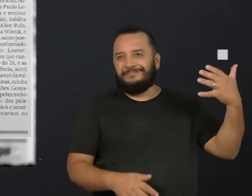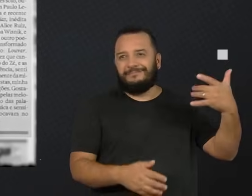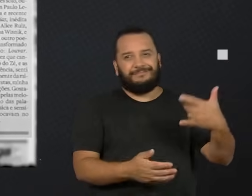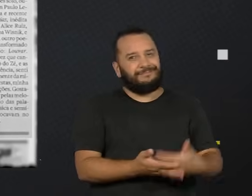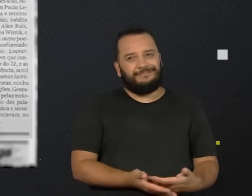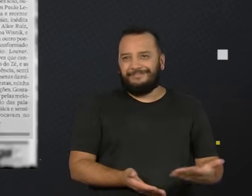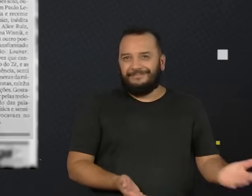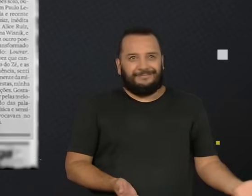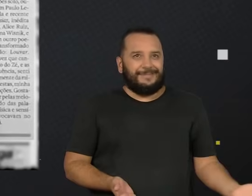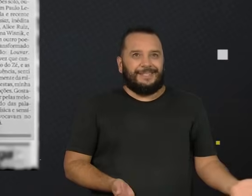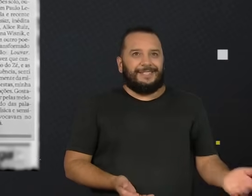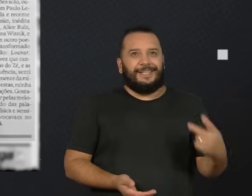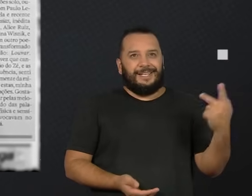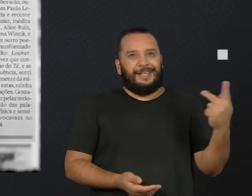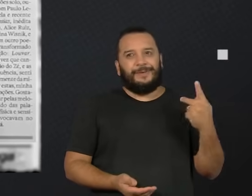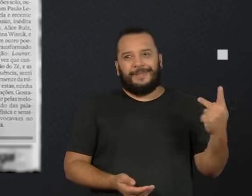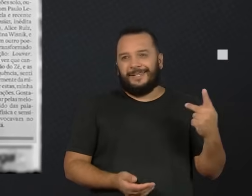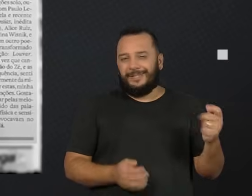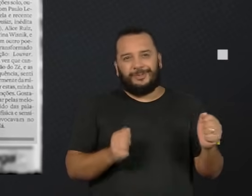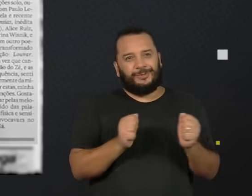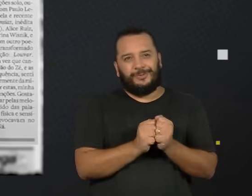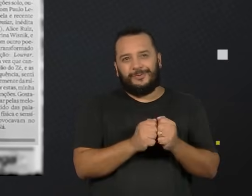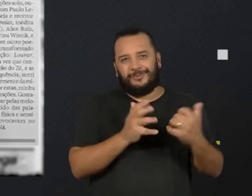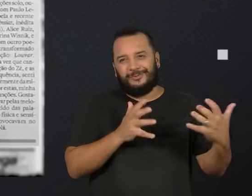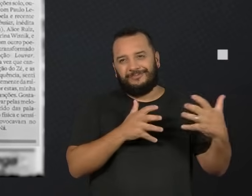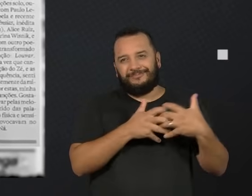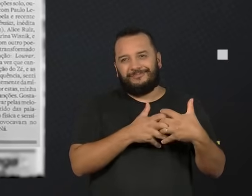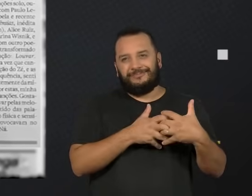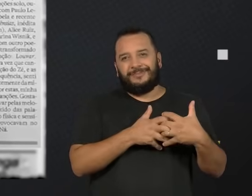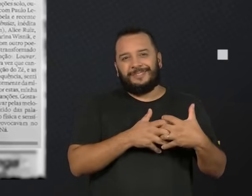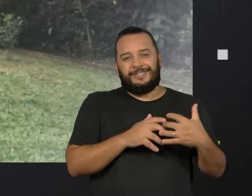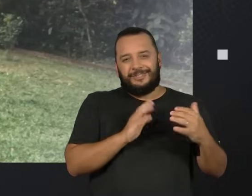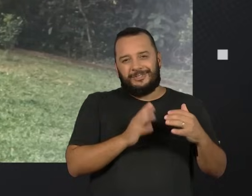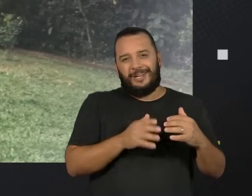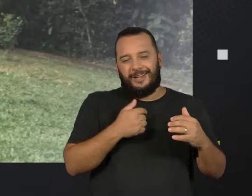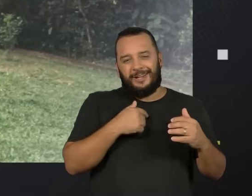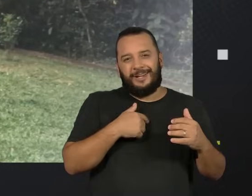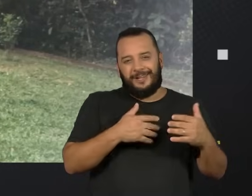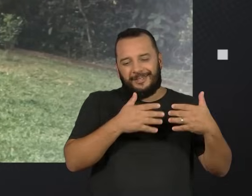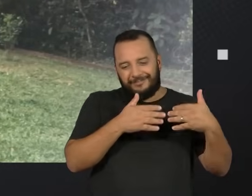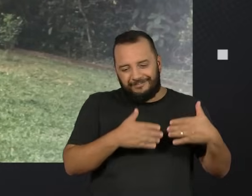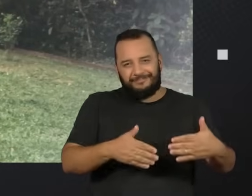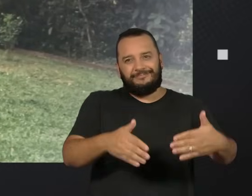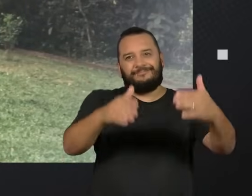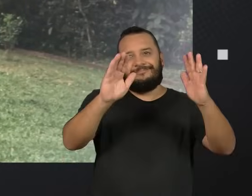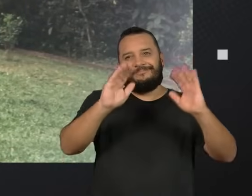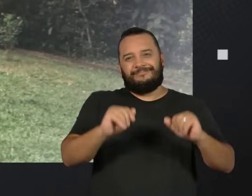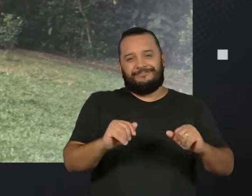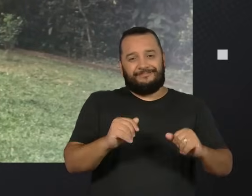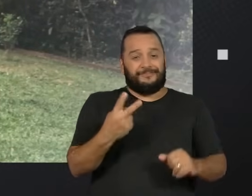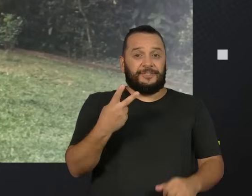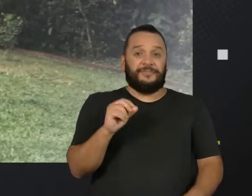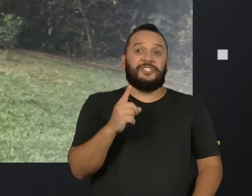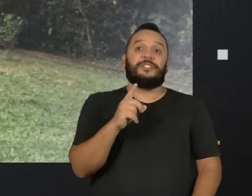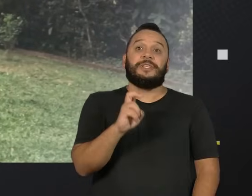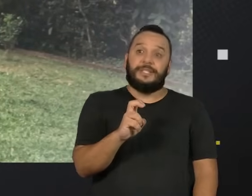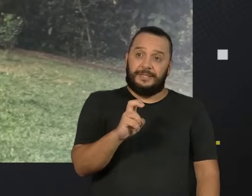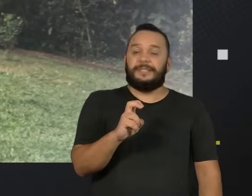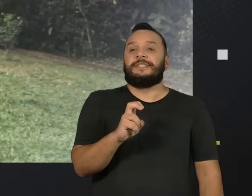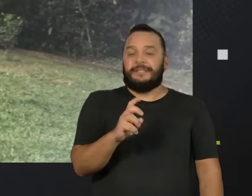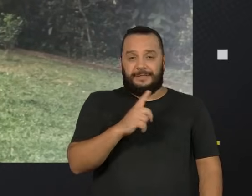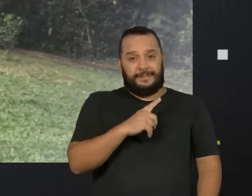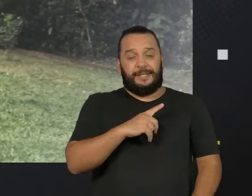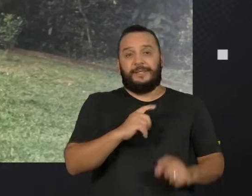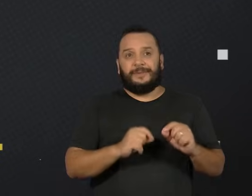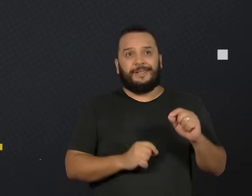né, um do outro, assim, nessa trajetória musical. Em 2015, nós lançamos um